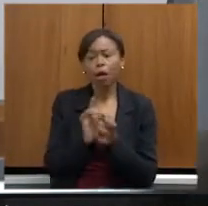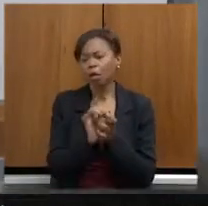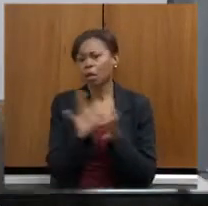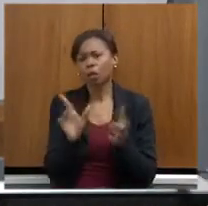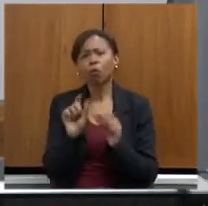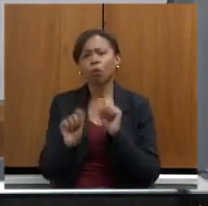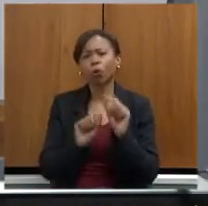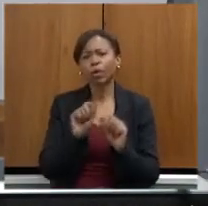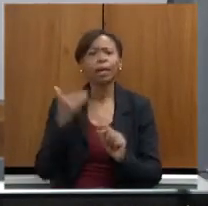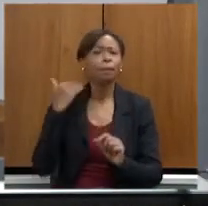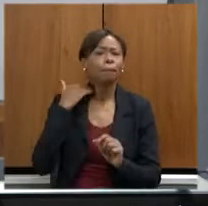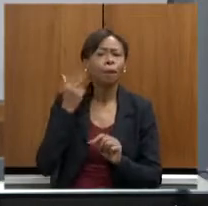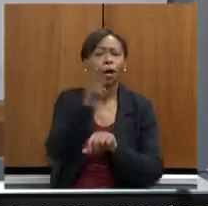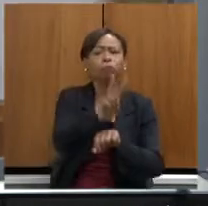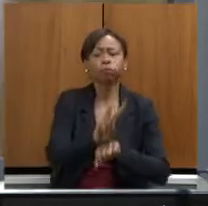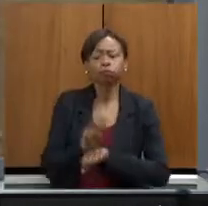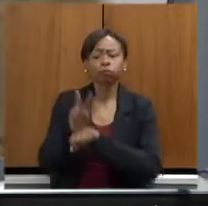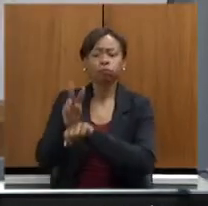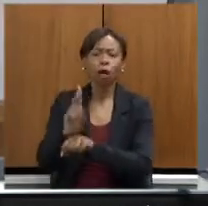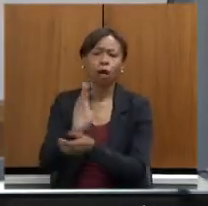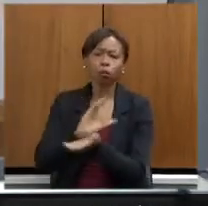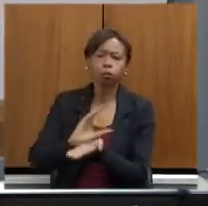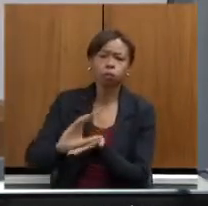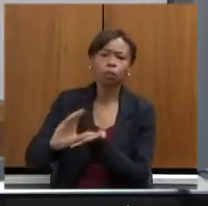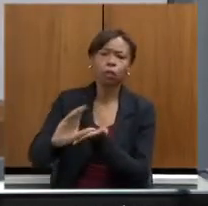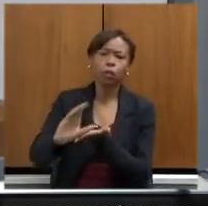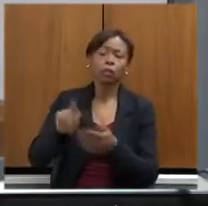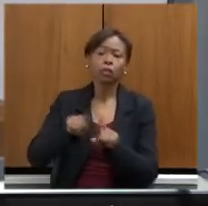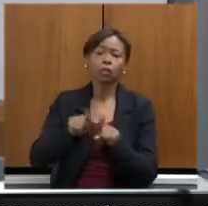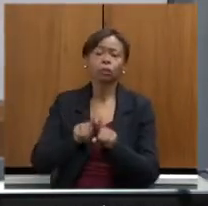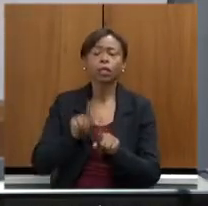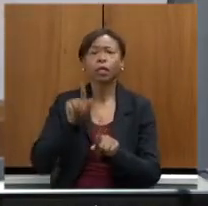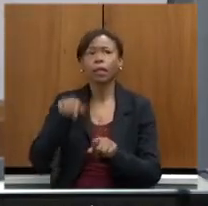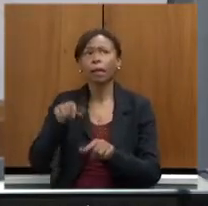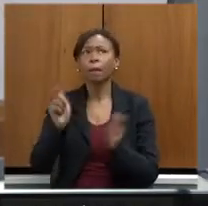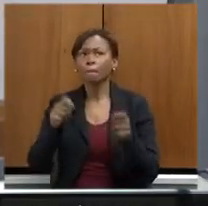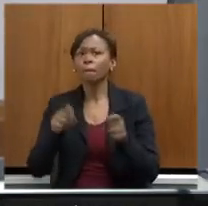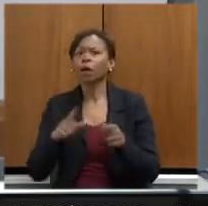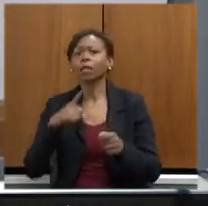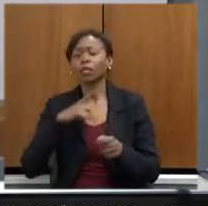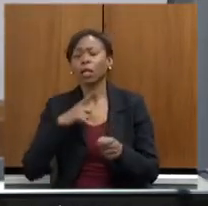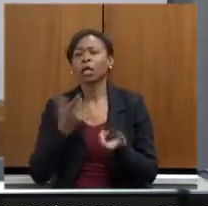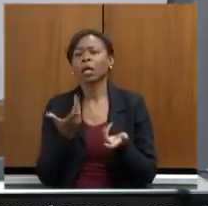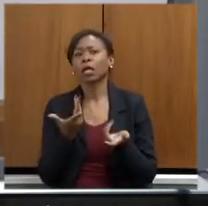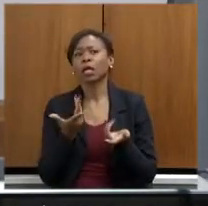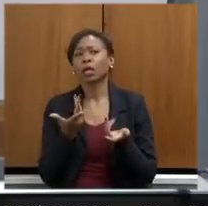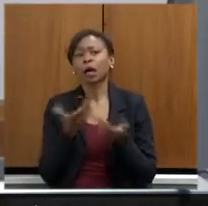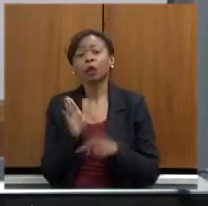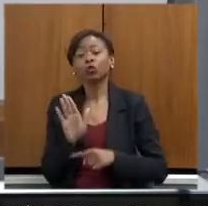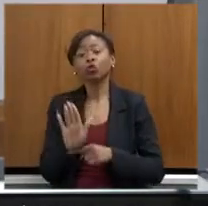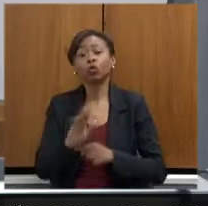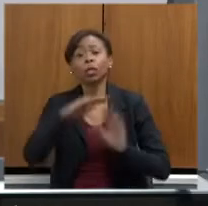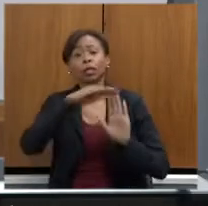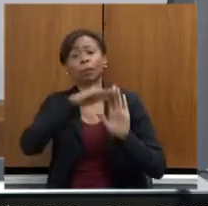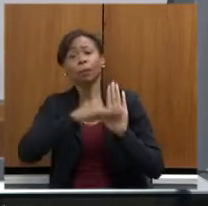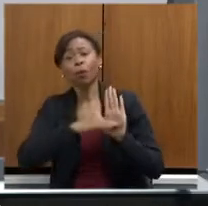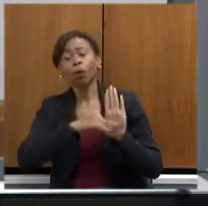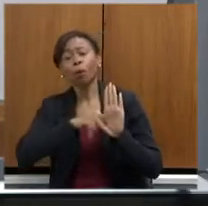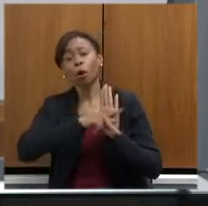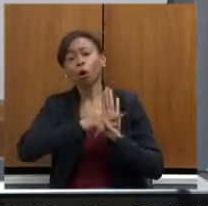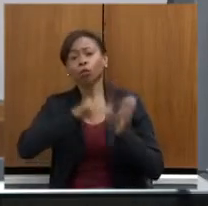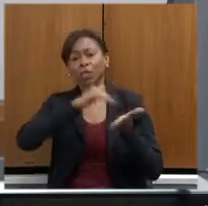a os programas né da e da secretaria da questão do